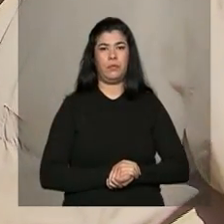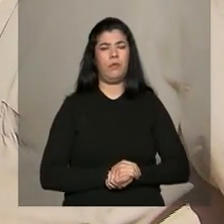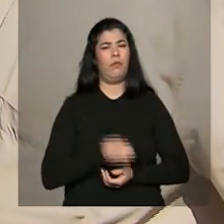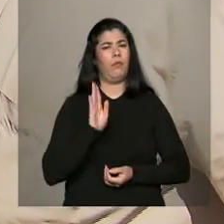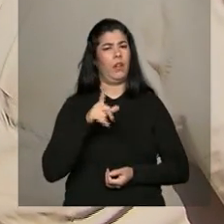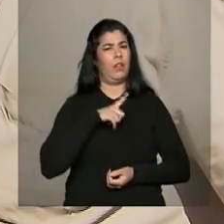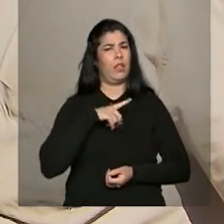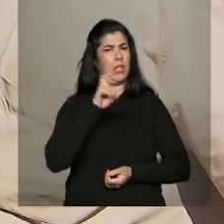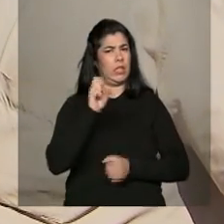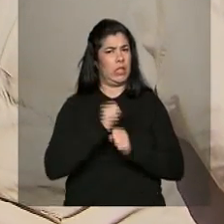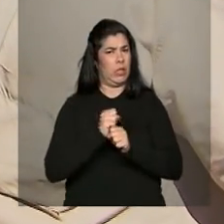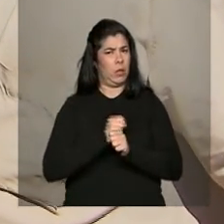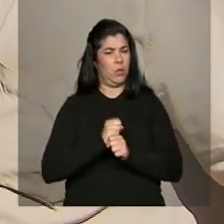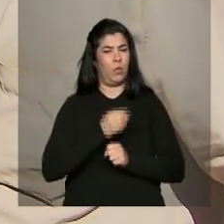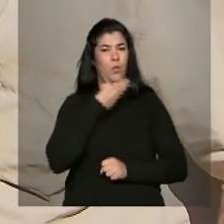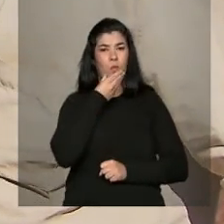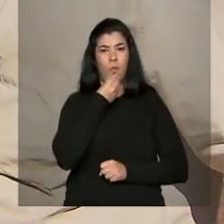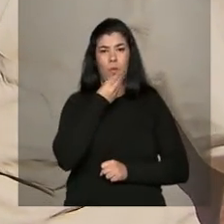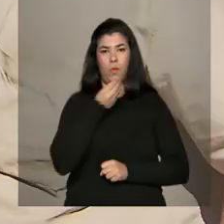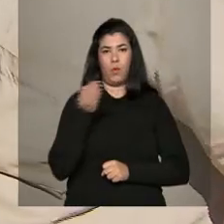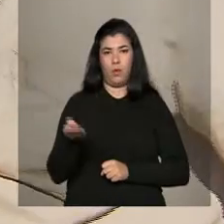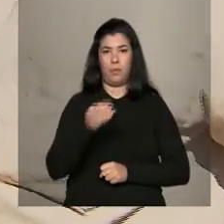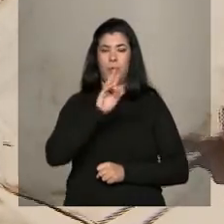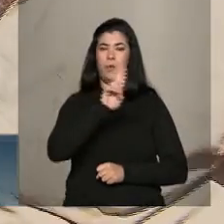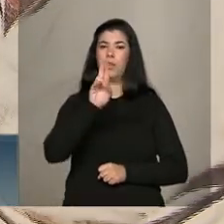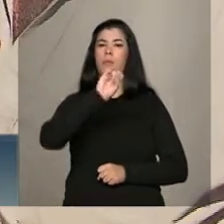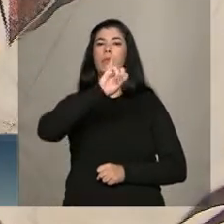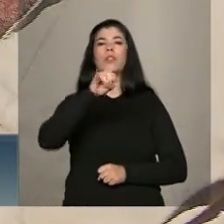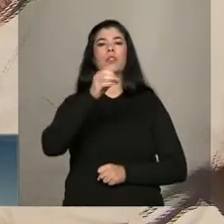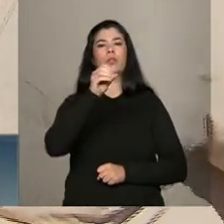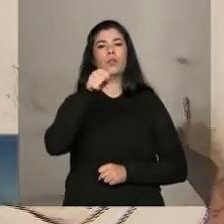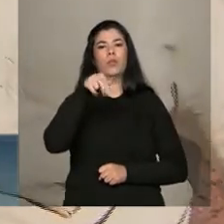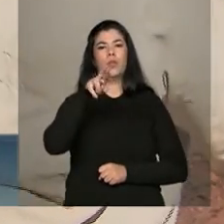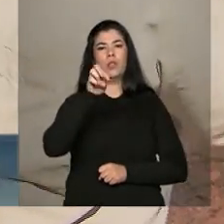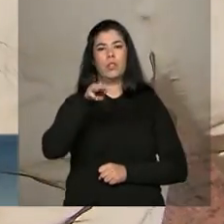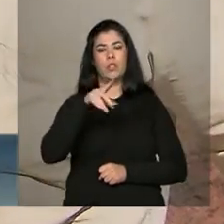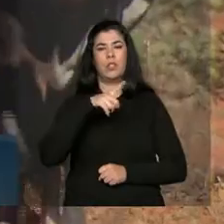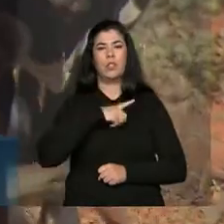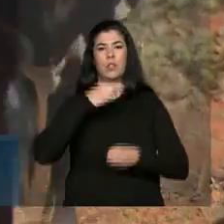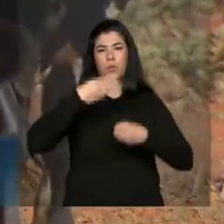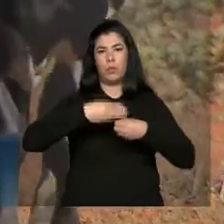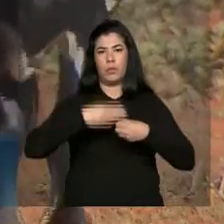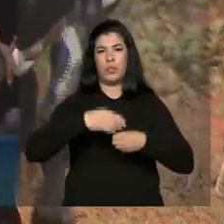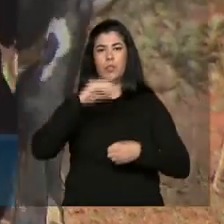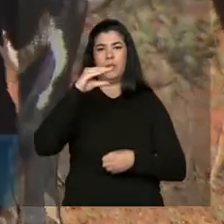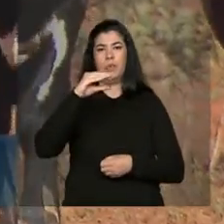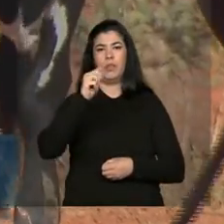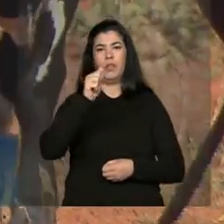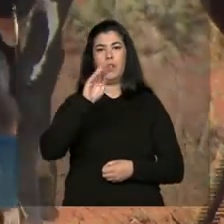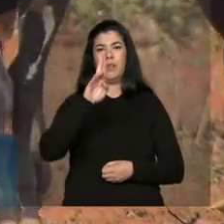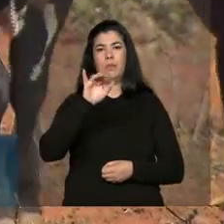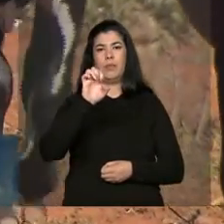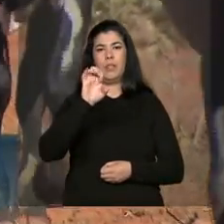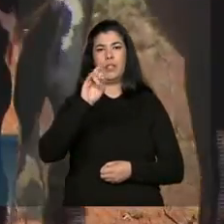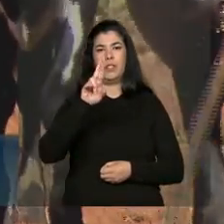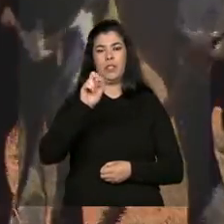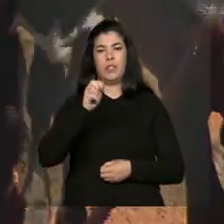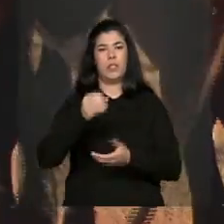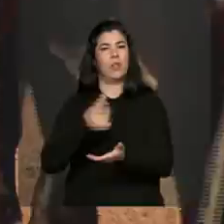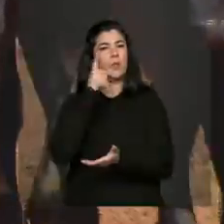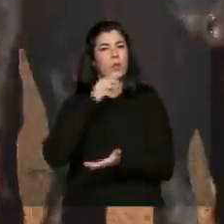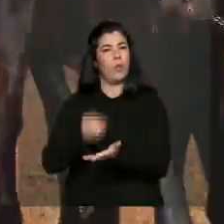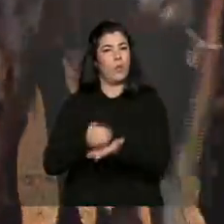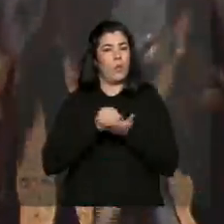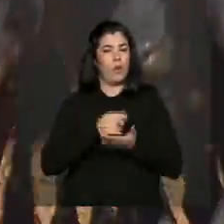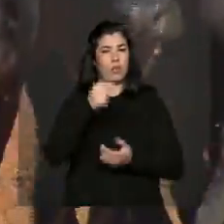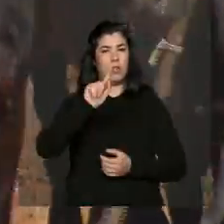5 anos, Joaquim, que é assentado da reforma agrária no município goiano de Cabeceiras, conseguiu um crédito de R$